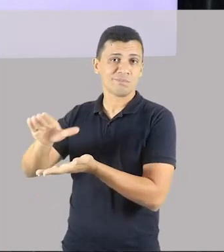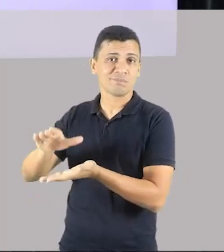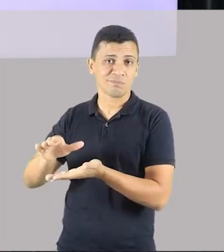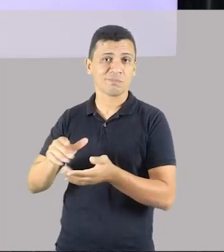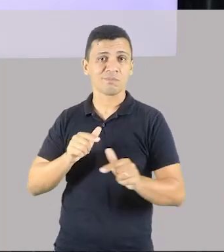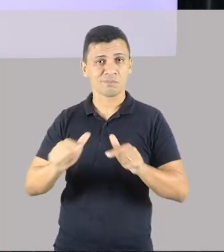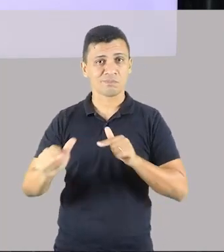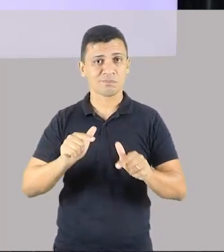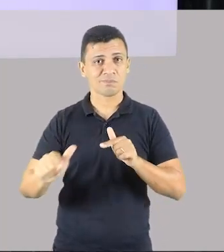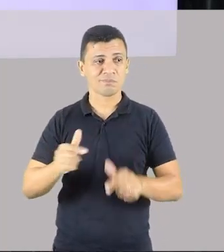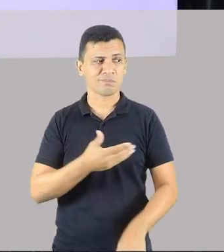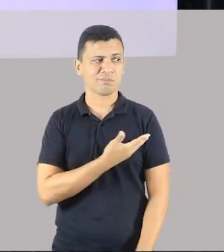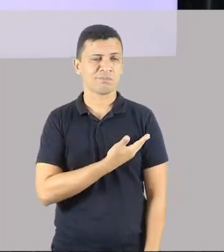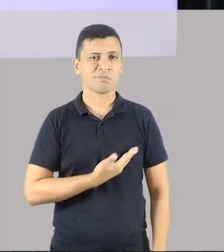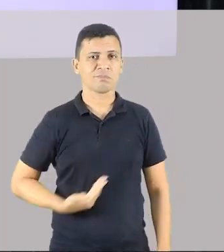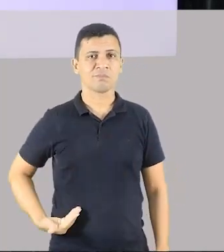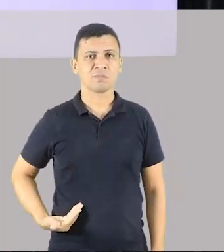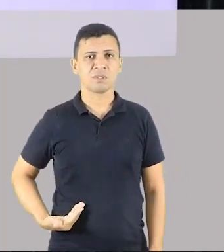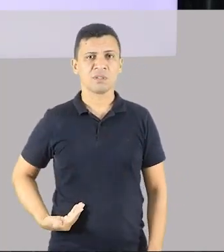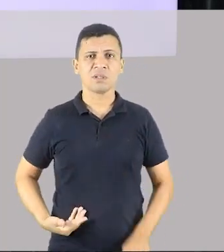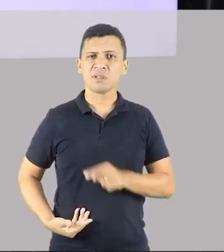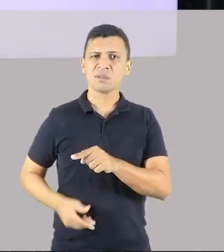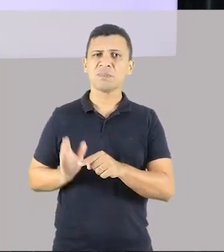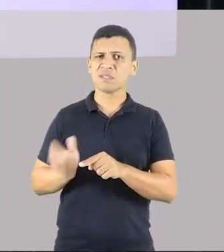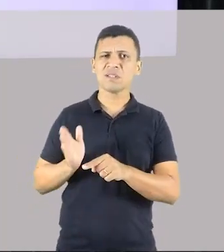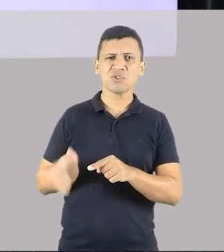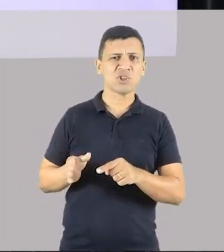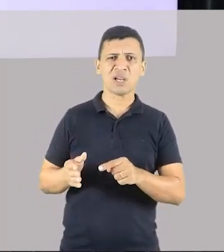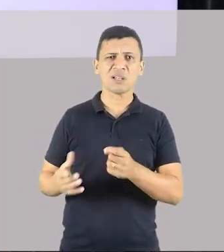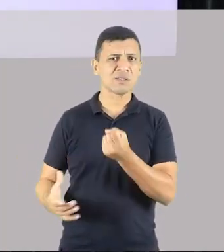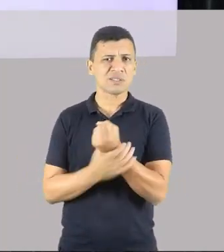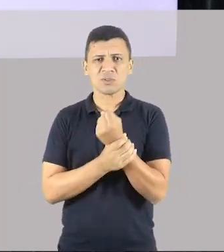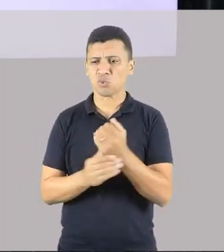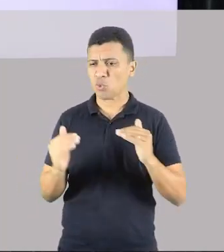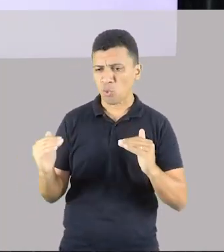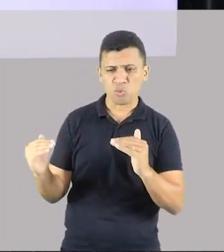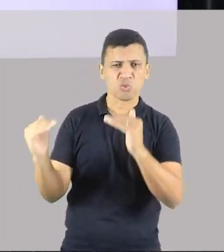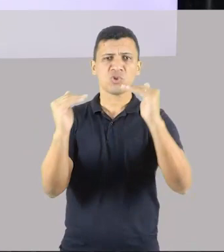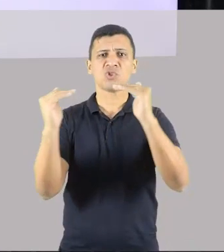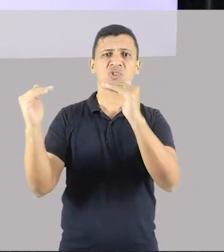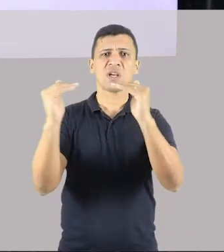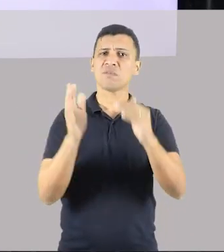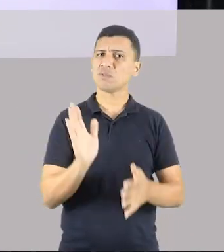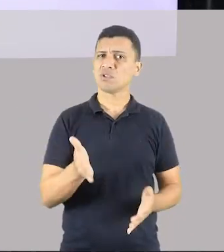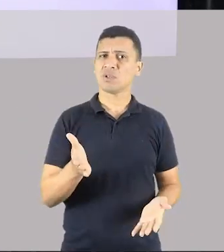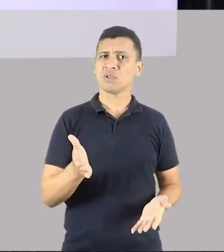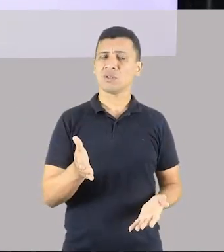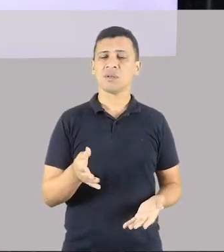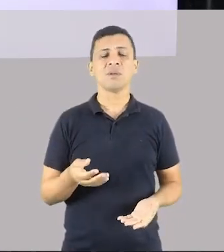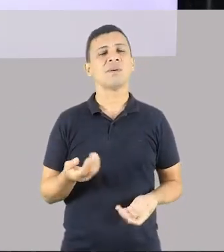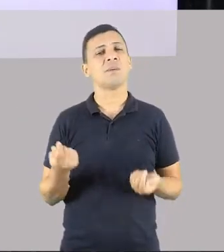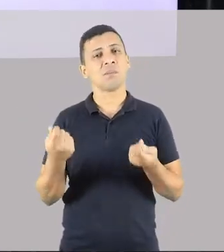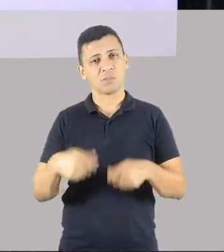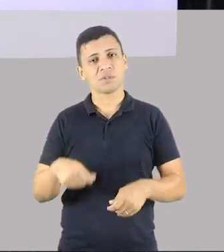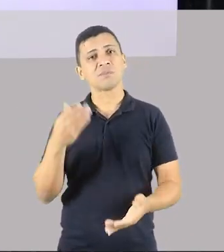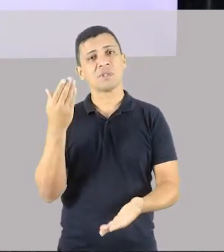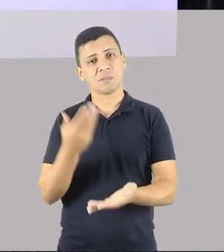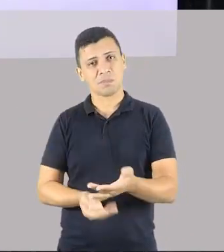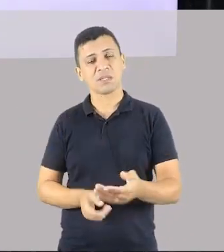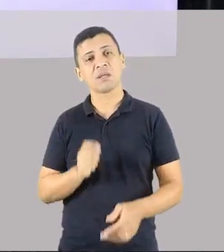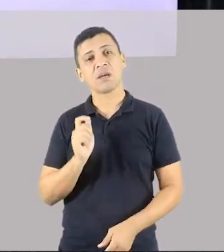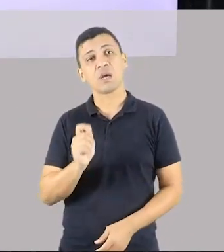público. Professor, mas ele não era estável? Sim, mas uma das possibilidades de perder a estabilidade